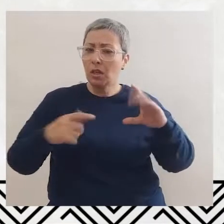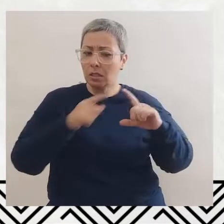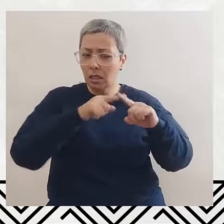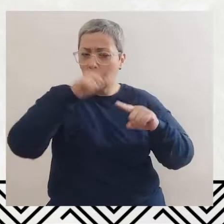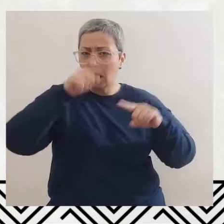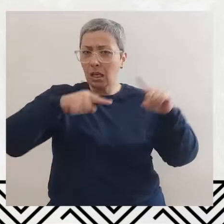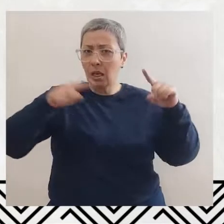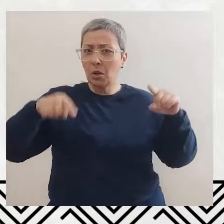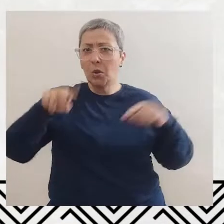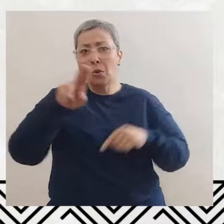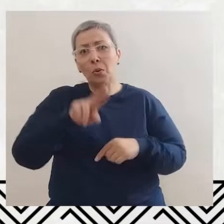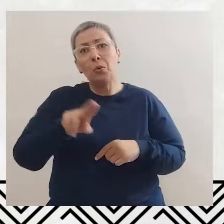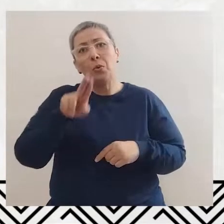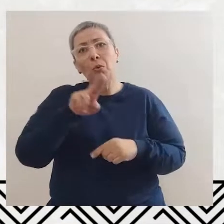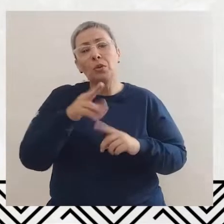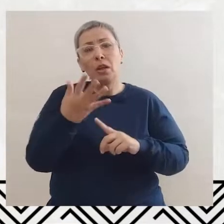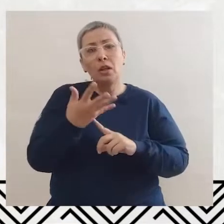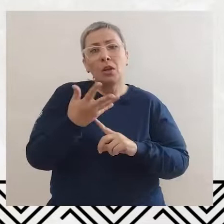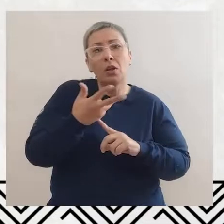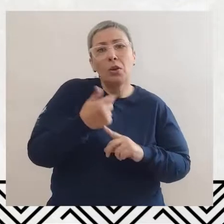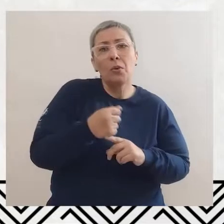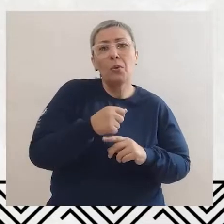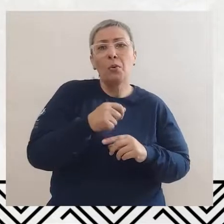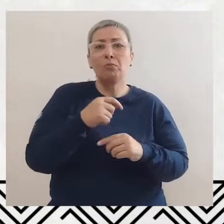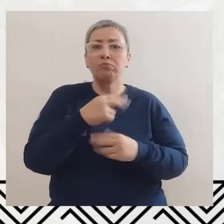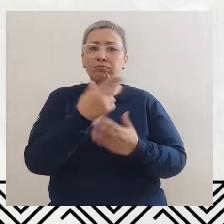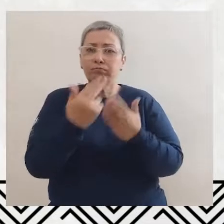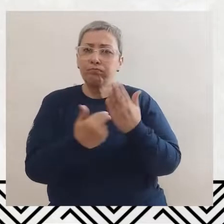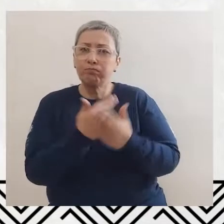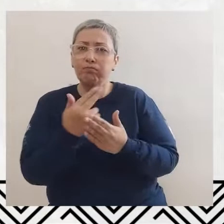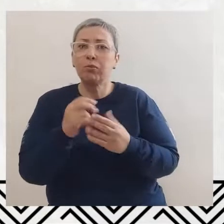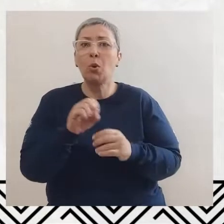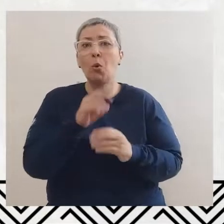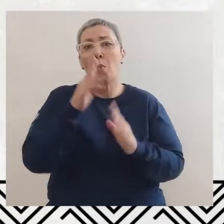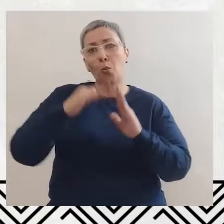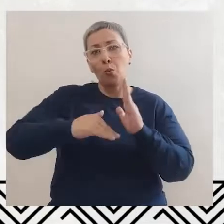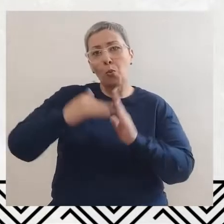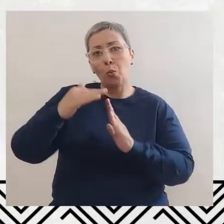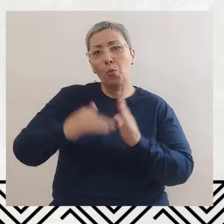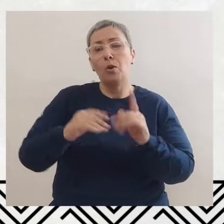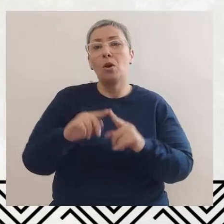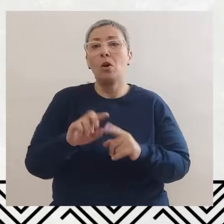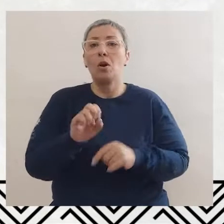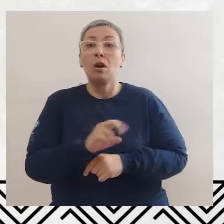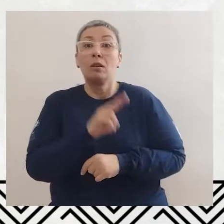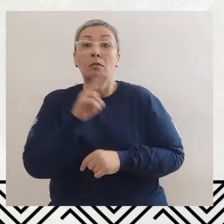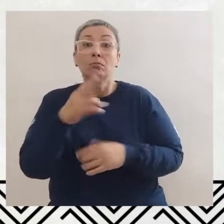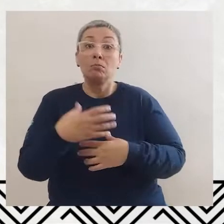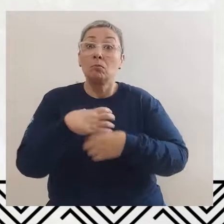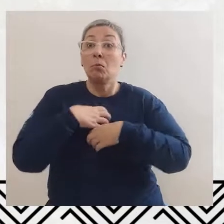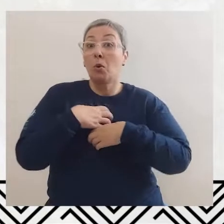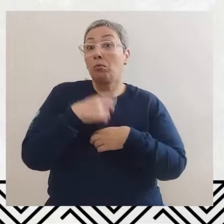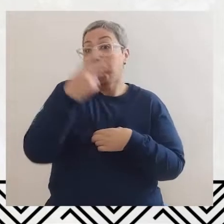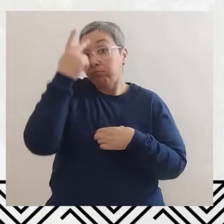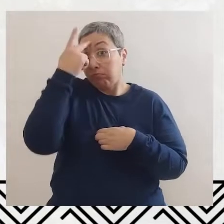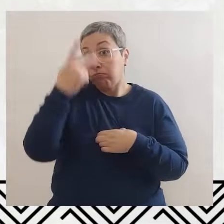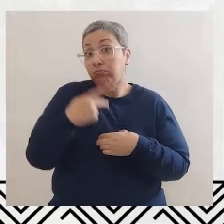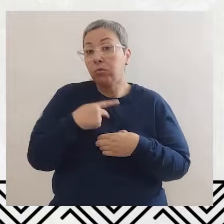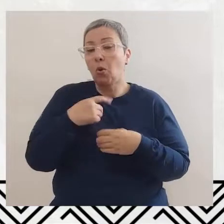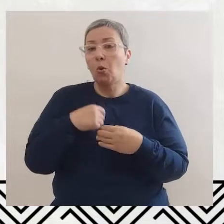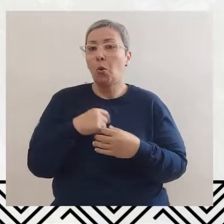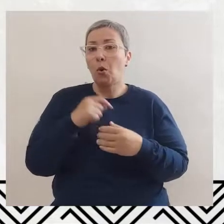de elementos gráficos utilizados por artistas nos seus desenhos ou pinturas, né? Ou no